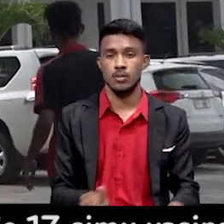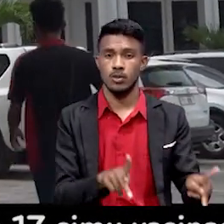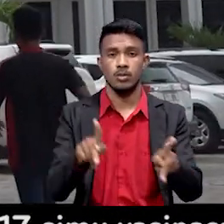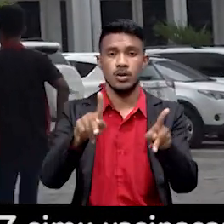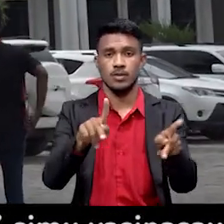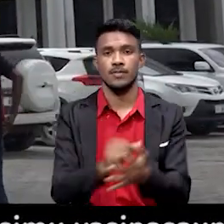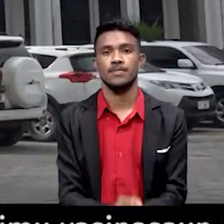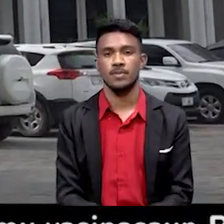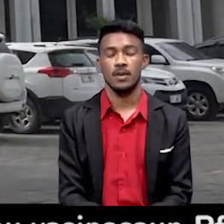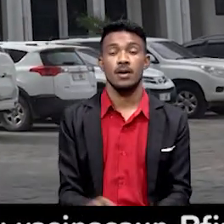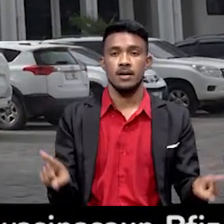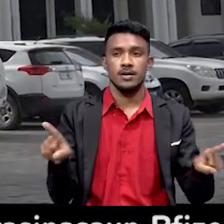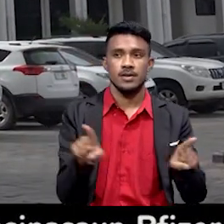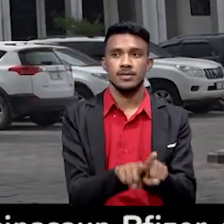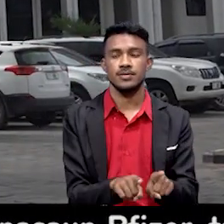Regime remuneratório